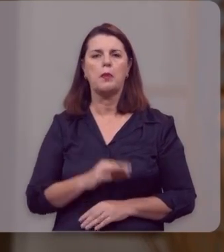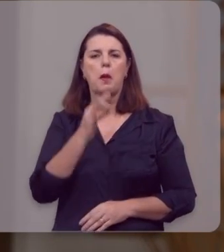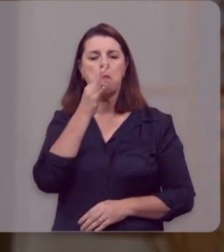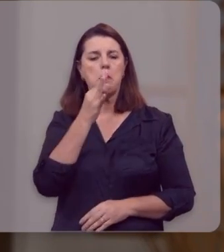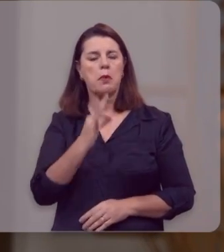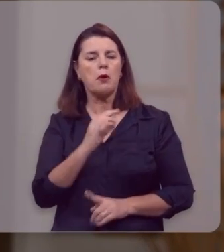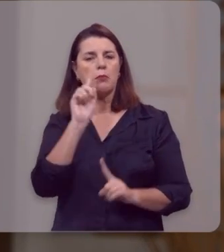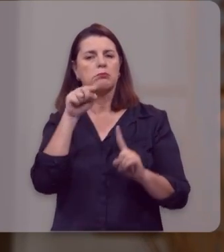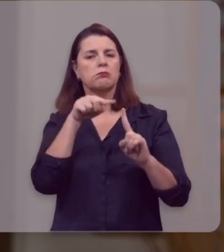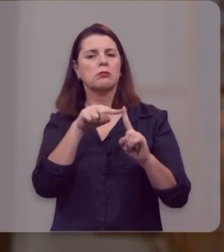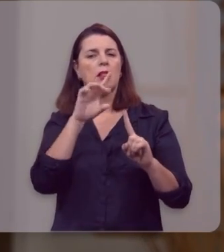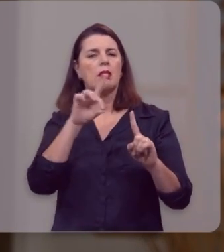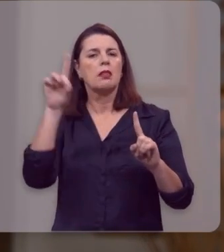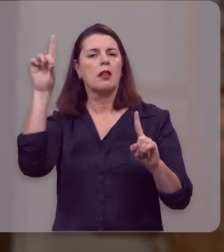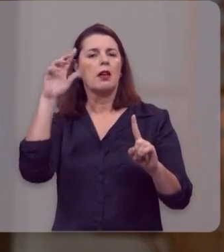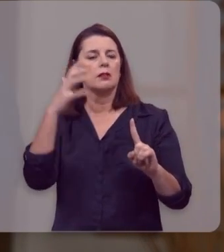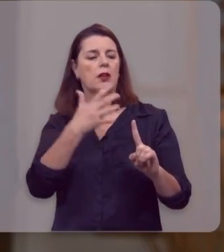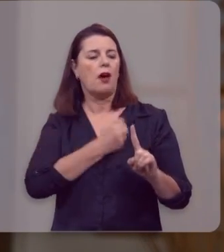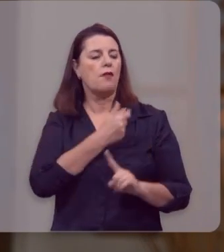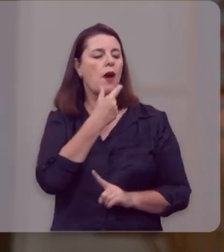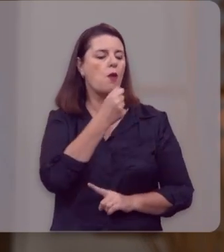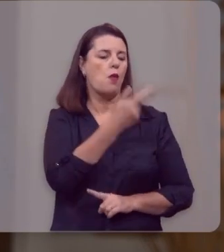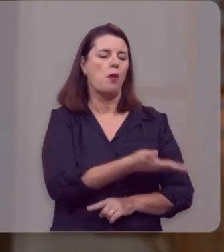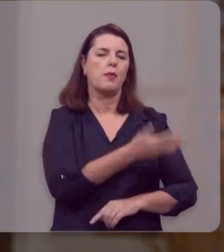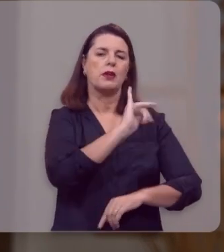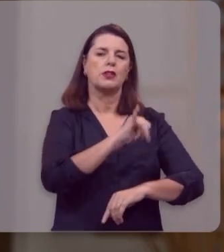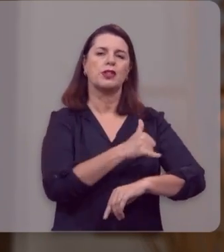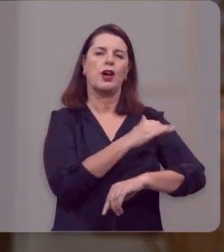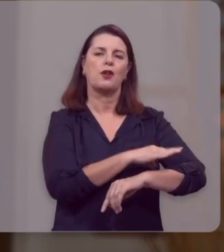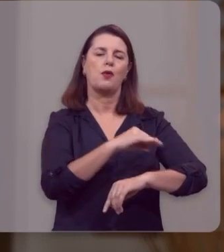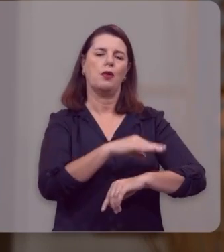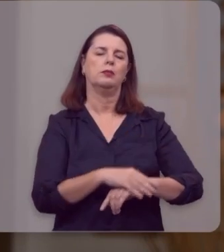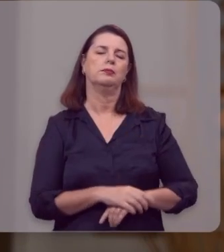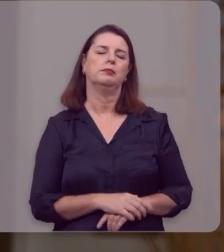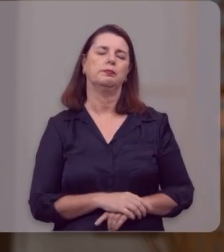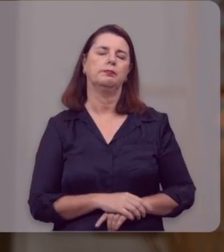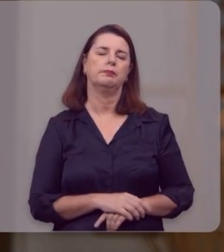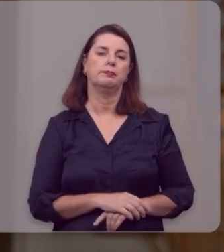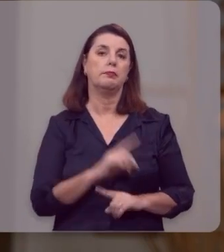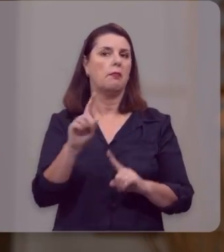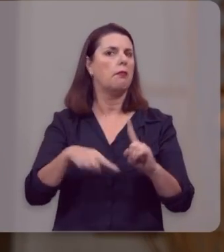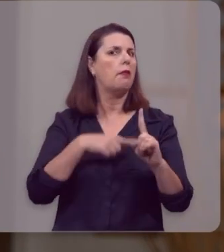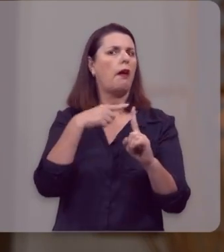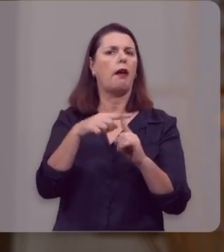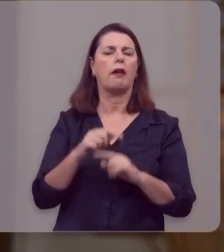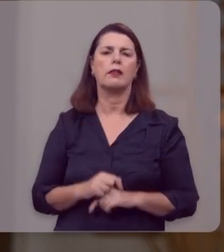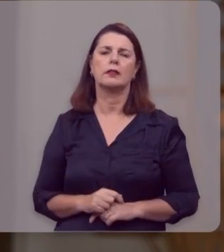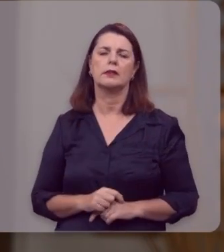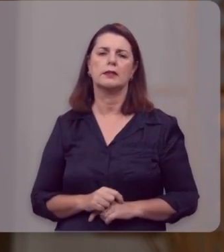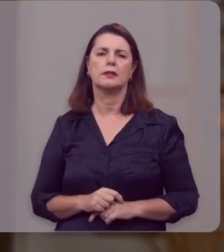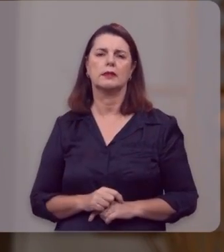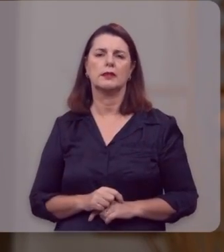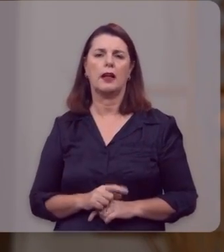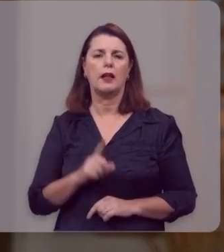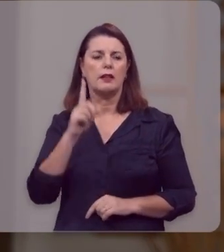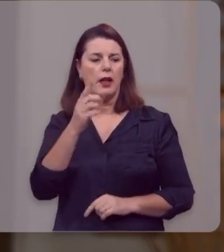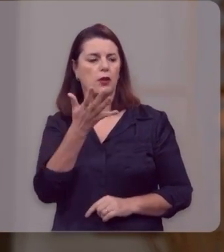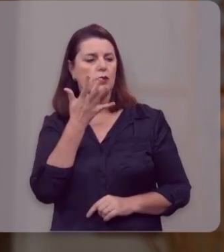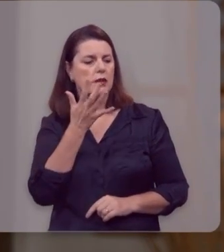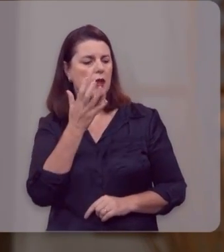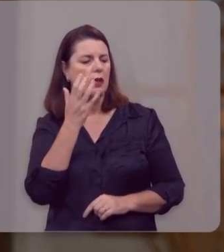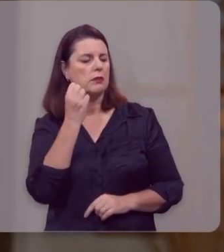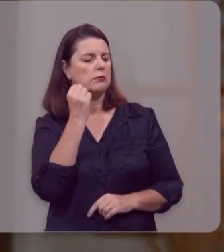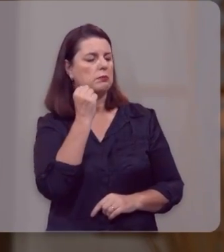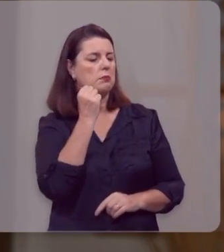de Deus era salvar Jacó. Mas mais, Deus dispôs a ferir